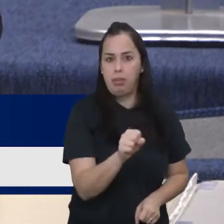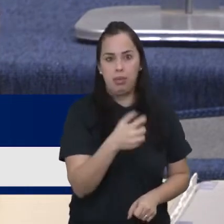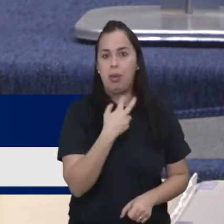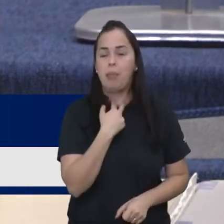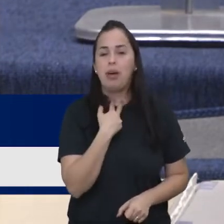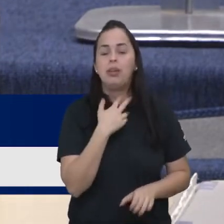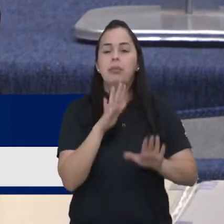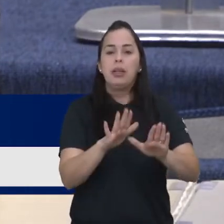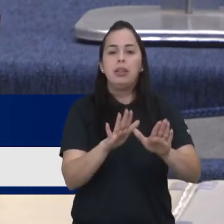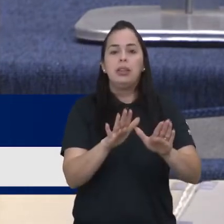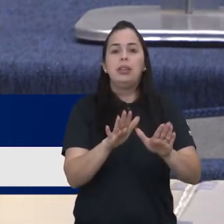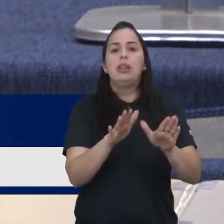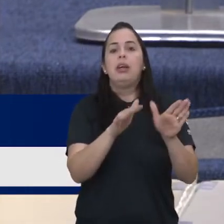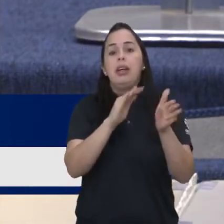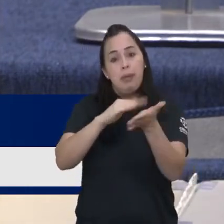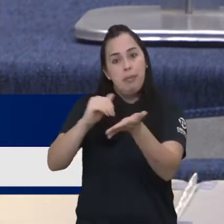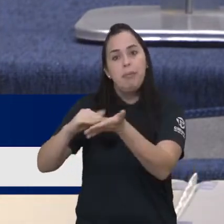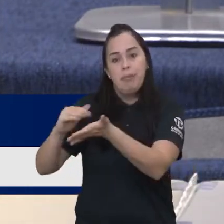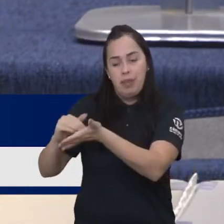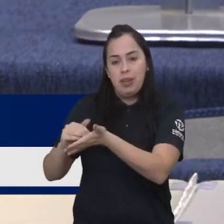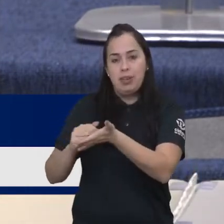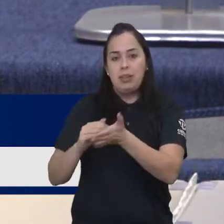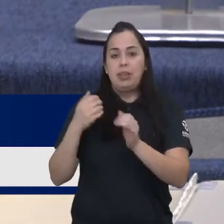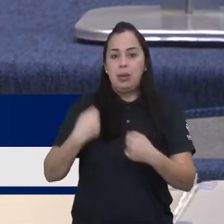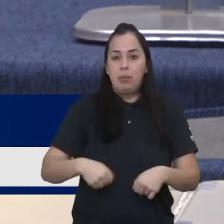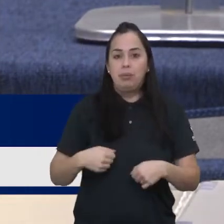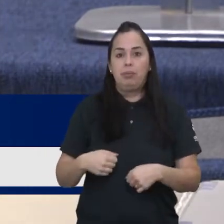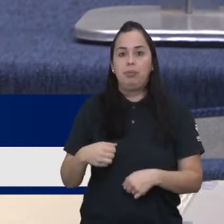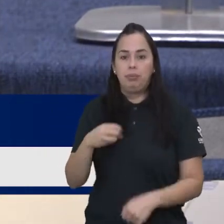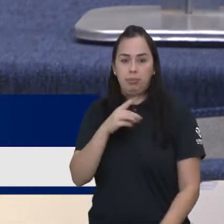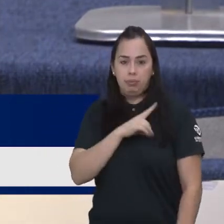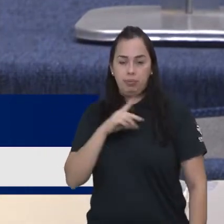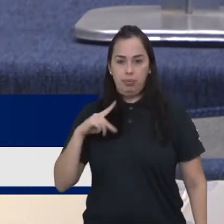pode fazer. Mas aí fica para a Defensoria administrar